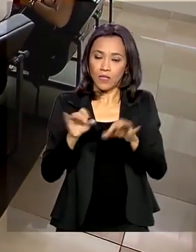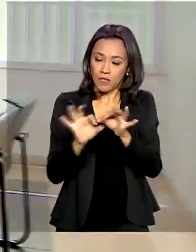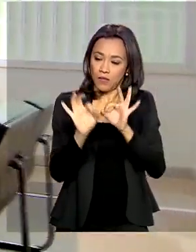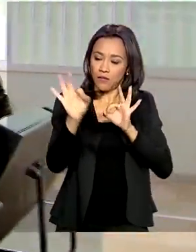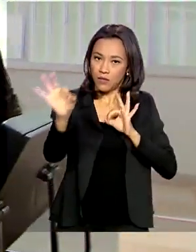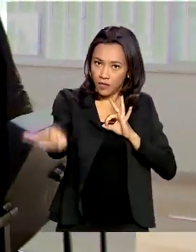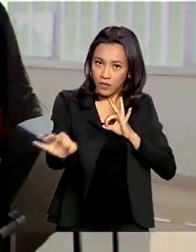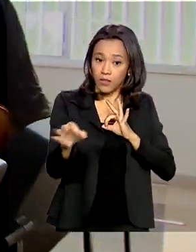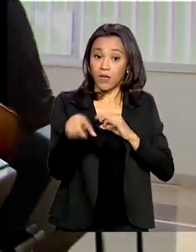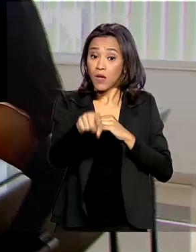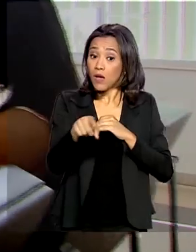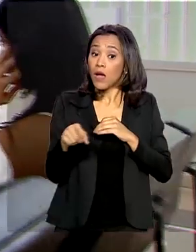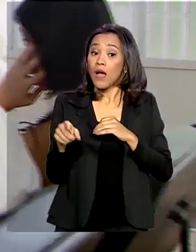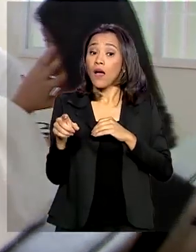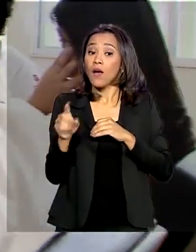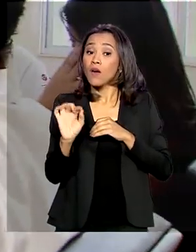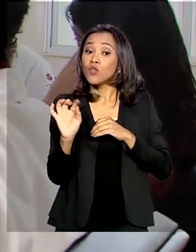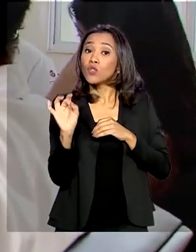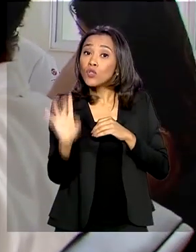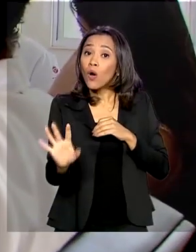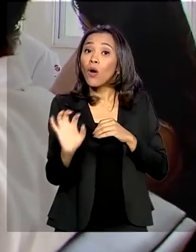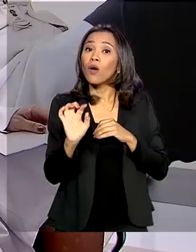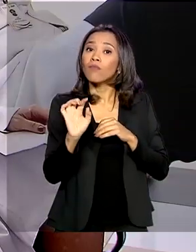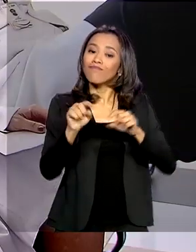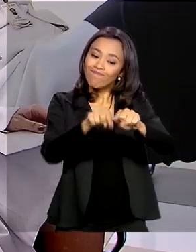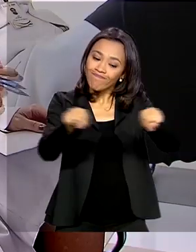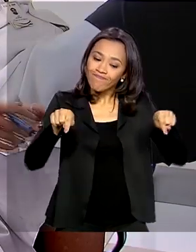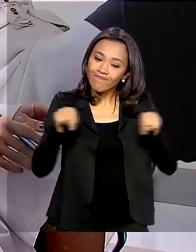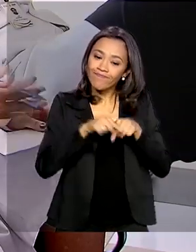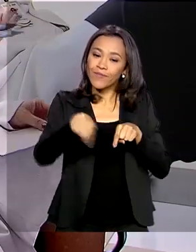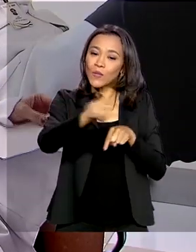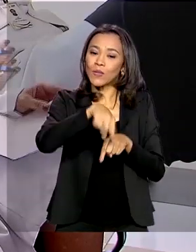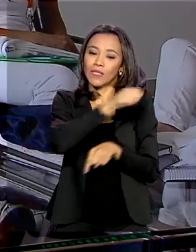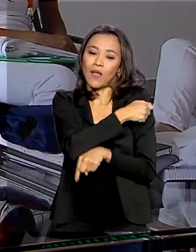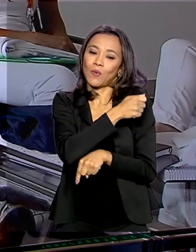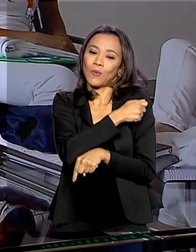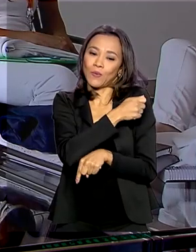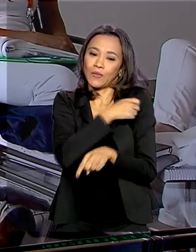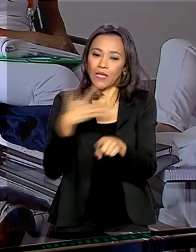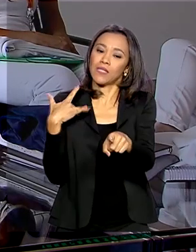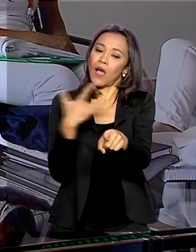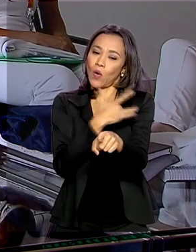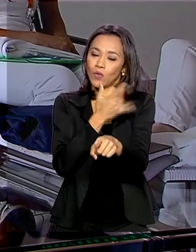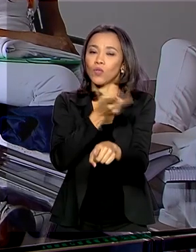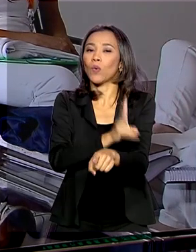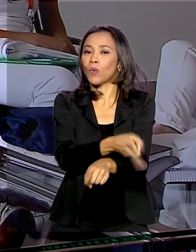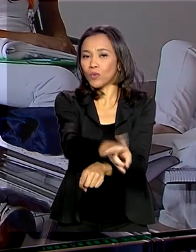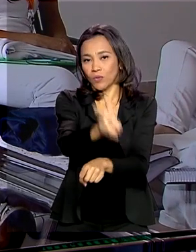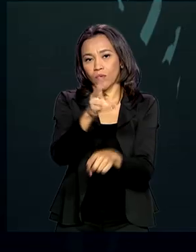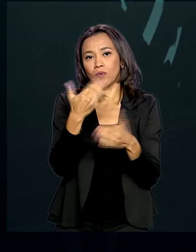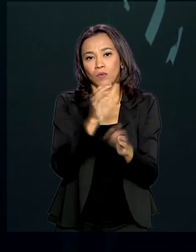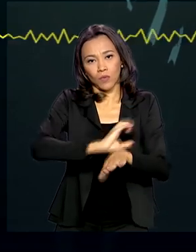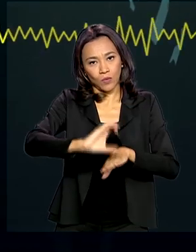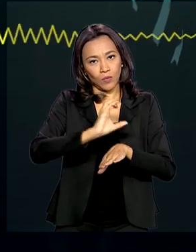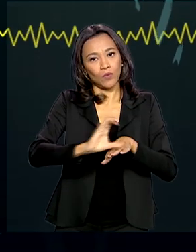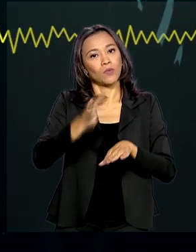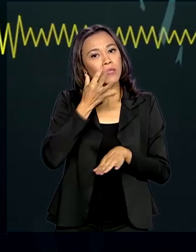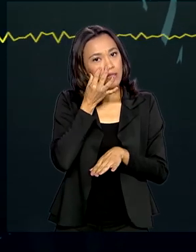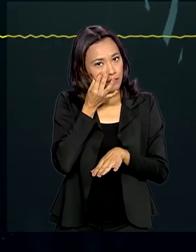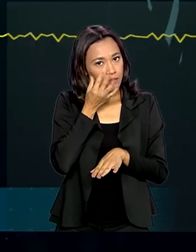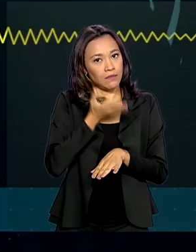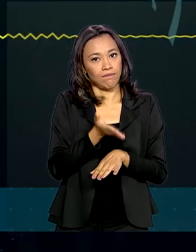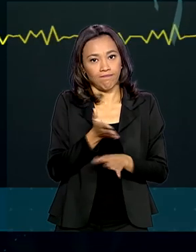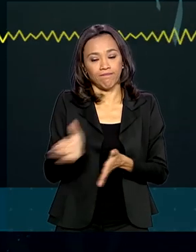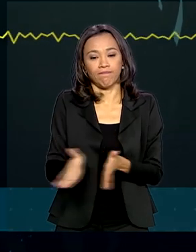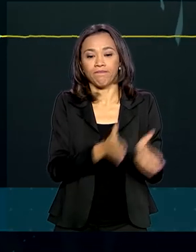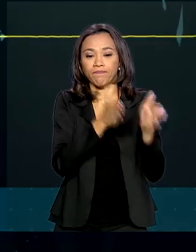exceção são os estudantes da área de saúde, que devem continuar com os cursos presenciais. A gente está pedindo